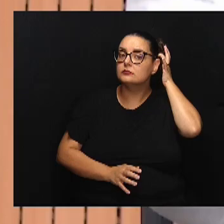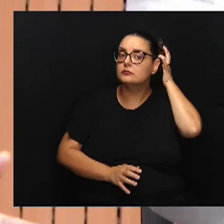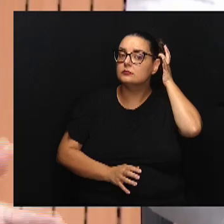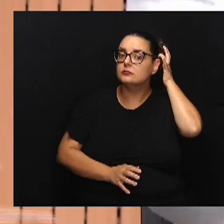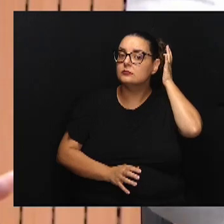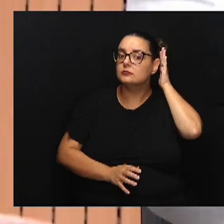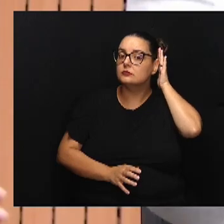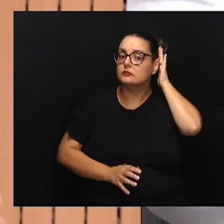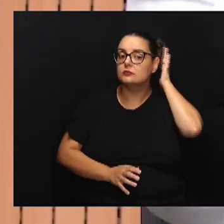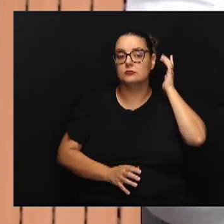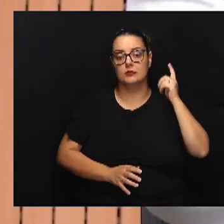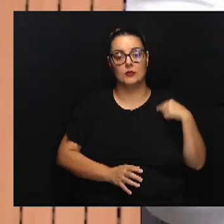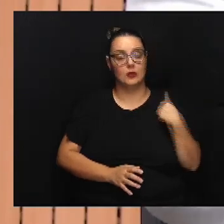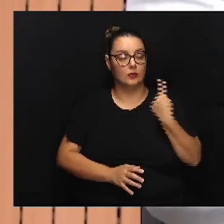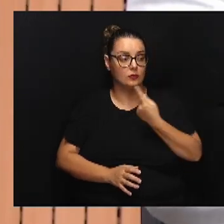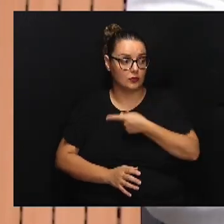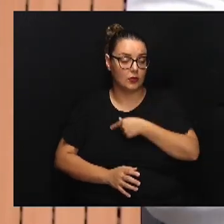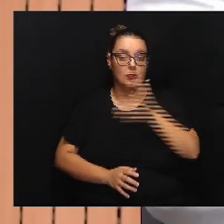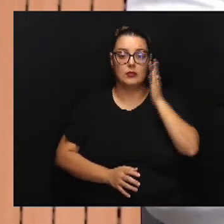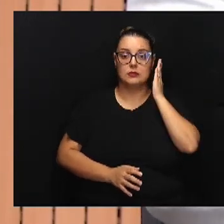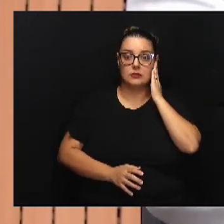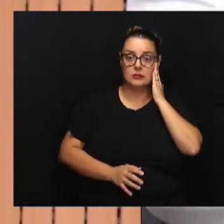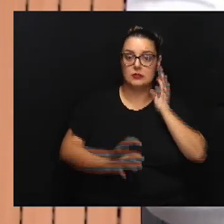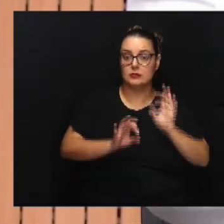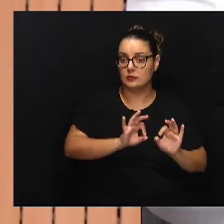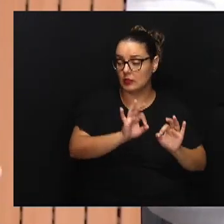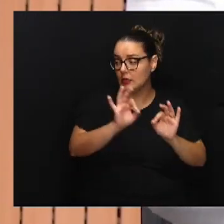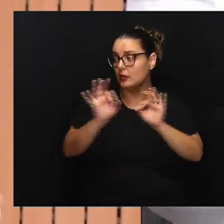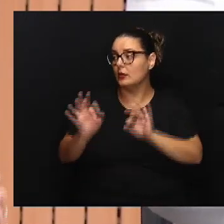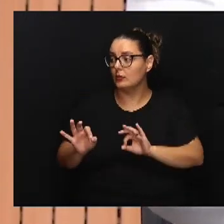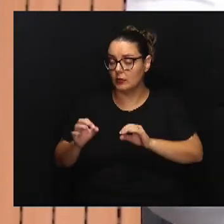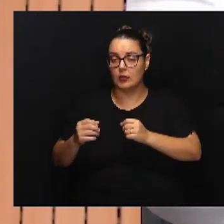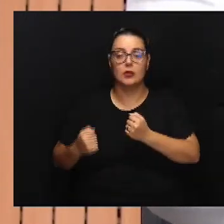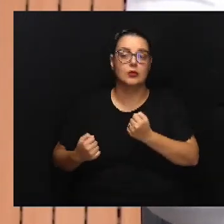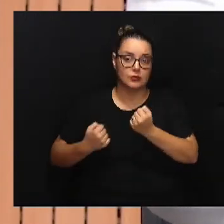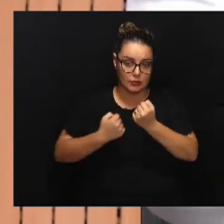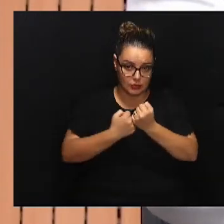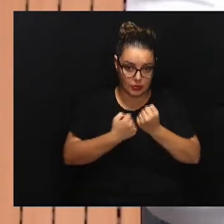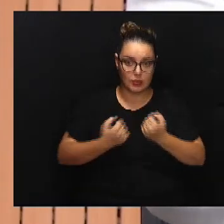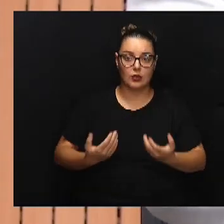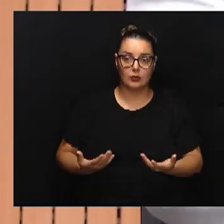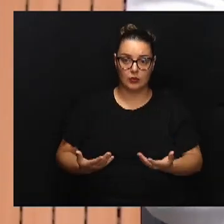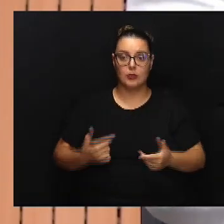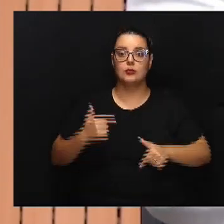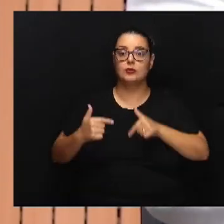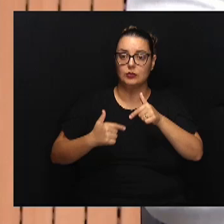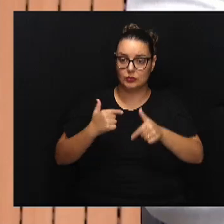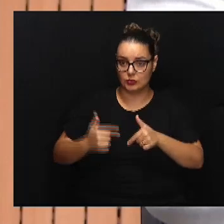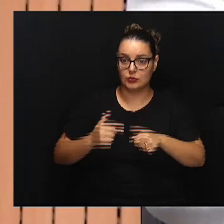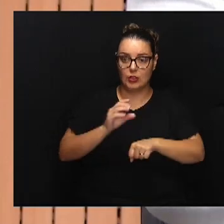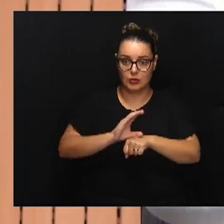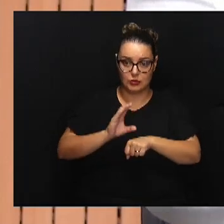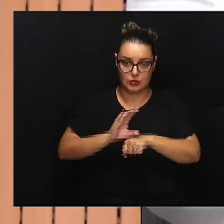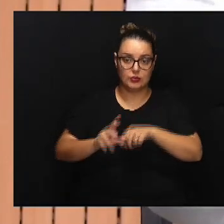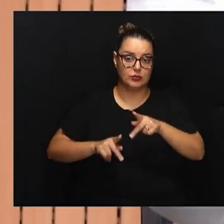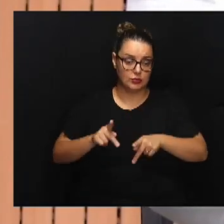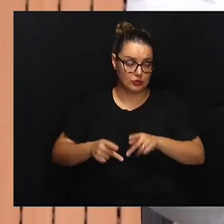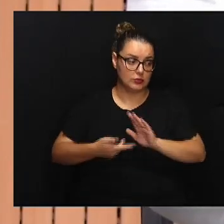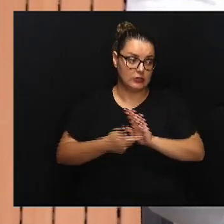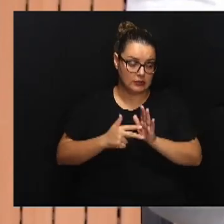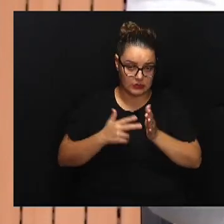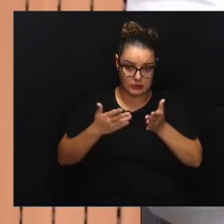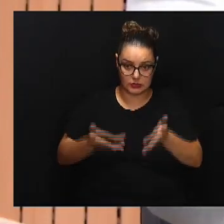entende, acompanha e apoia muito o trabalho dos cursinhos populares nesse